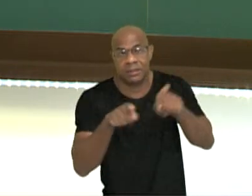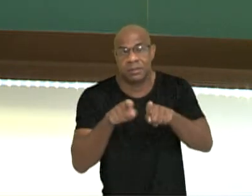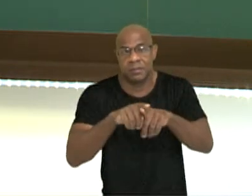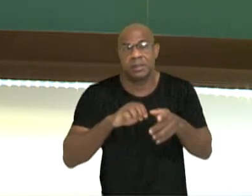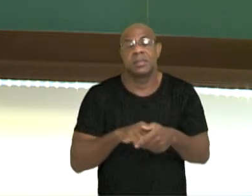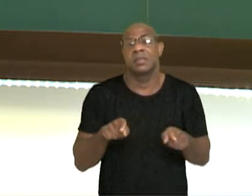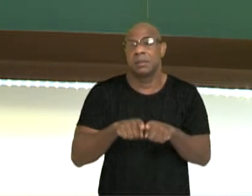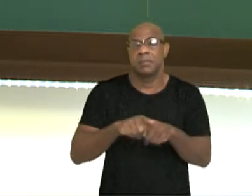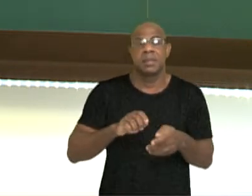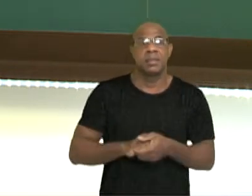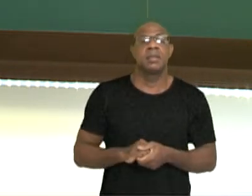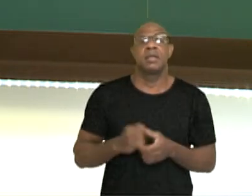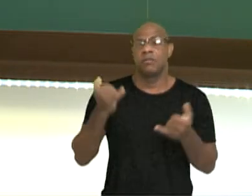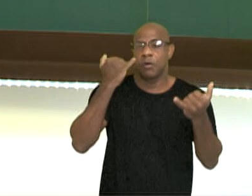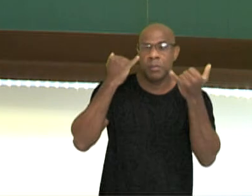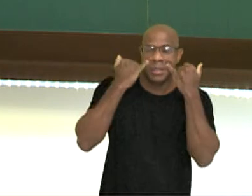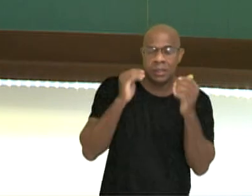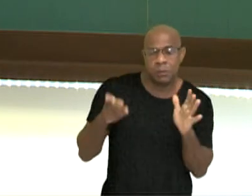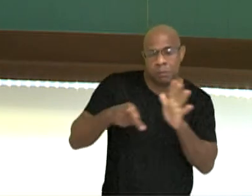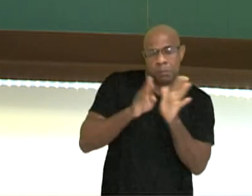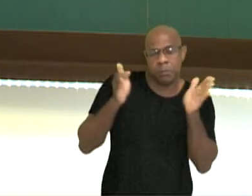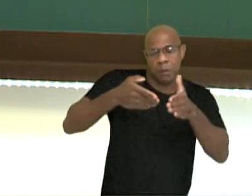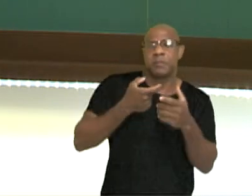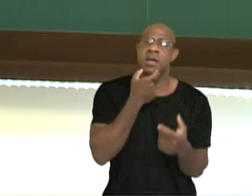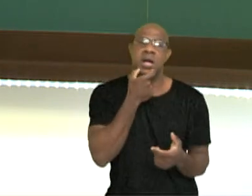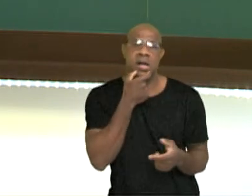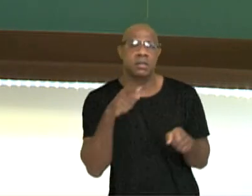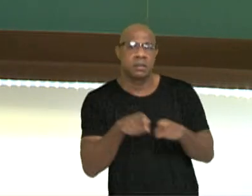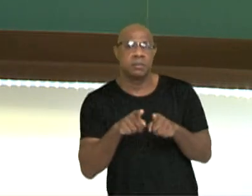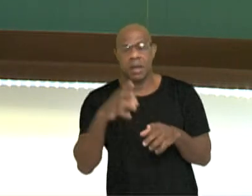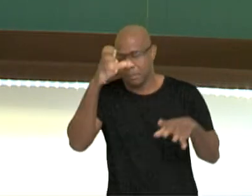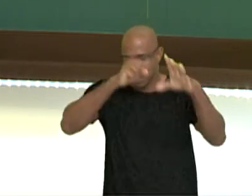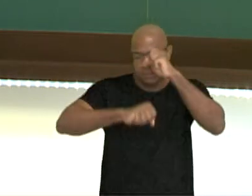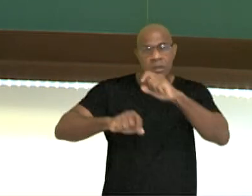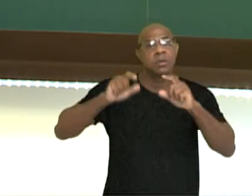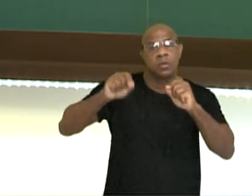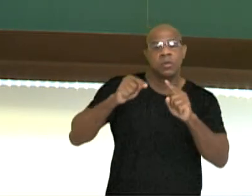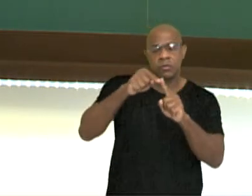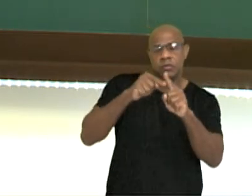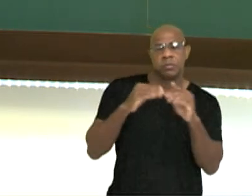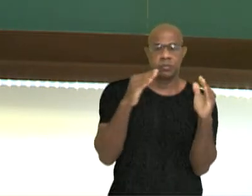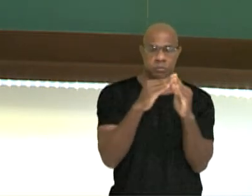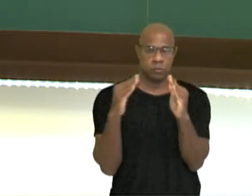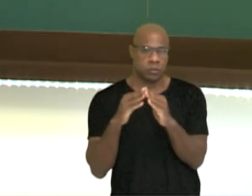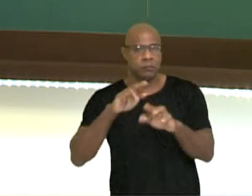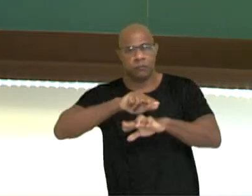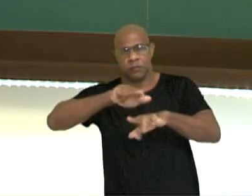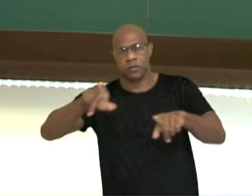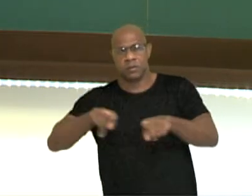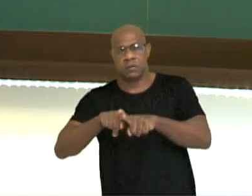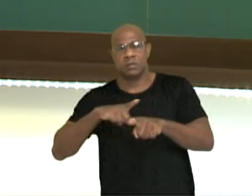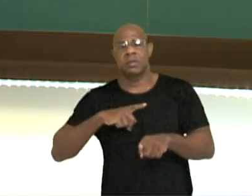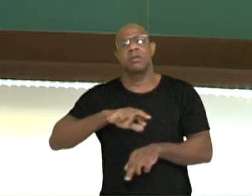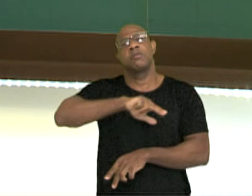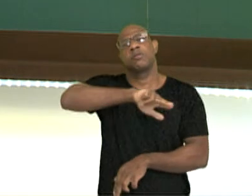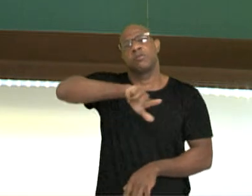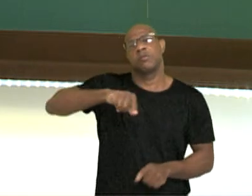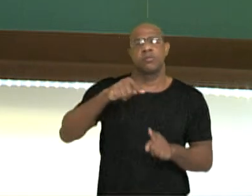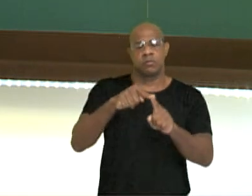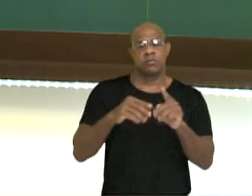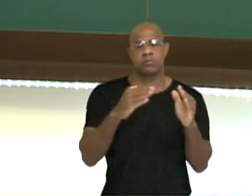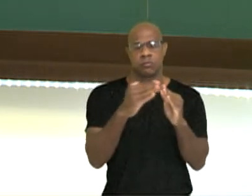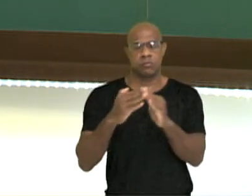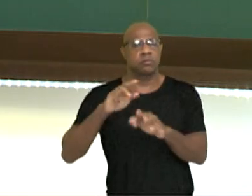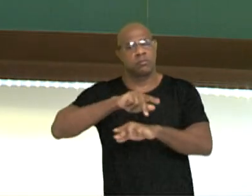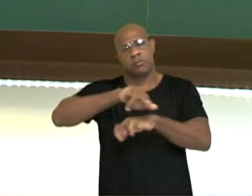A gente conseguiu ir lá e pegar a informação. E aprendemos sobre os tipos de moradias, né? Existem diferentes tipos de